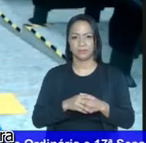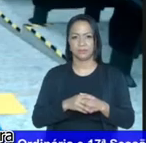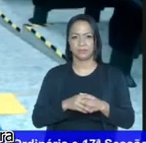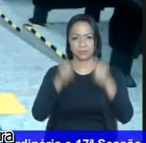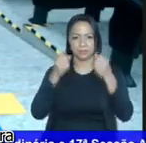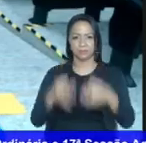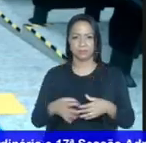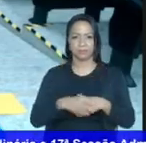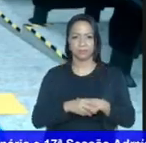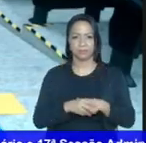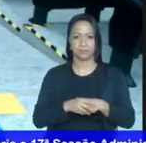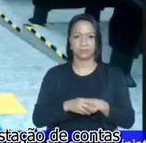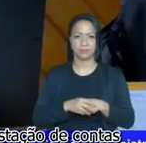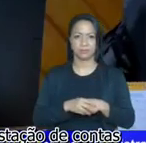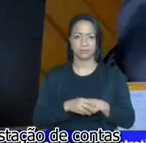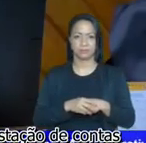palavra.